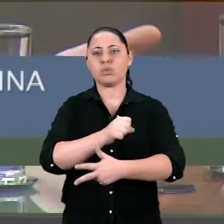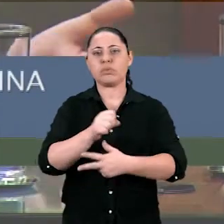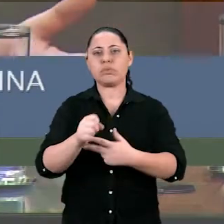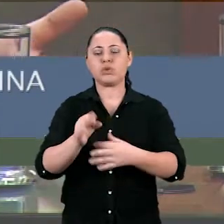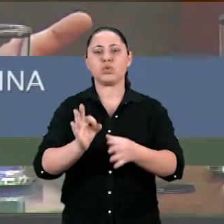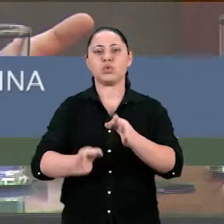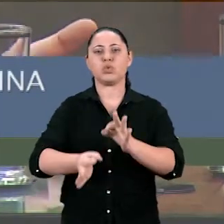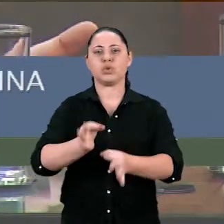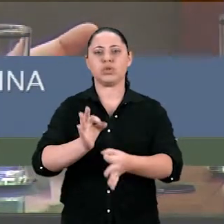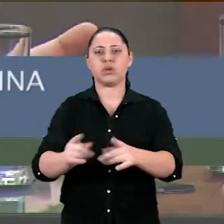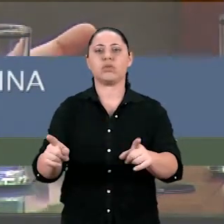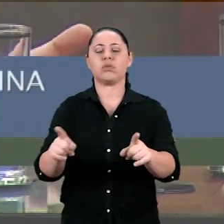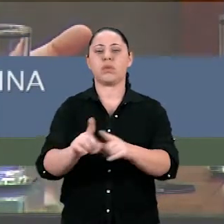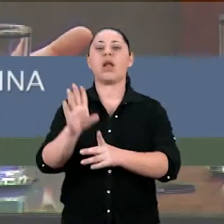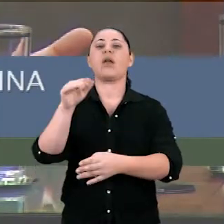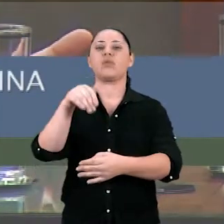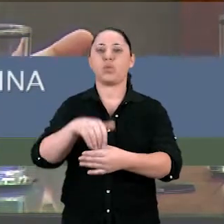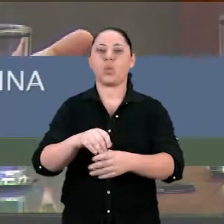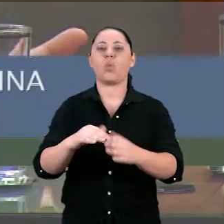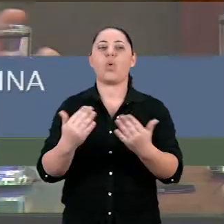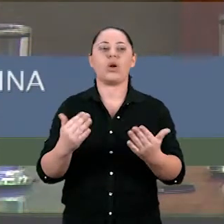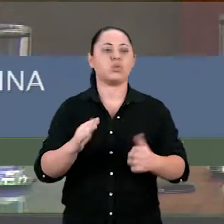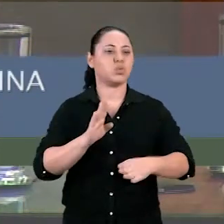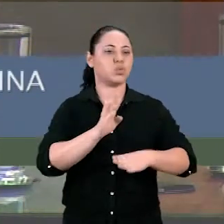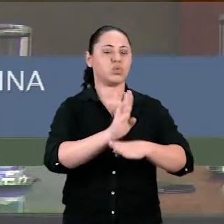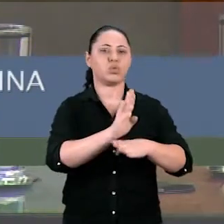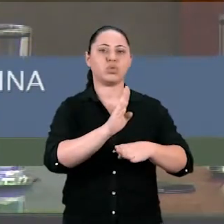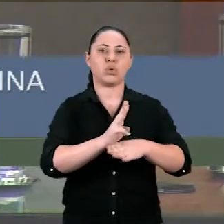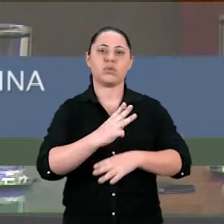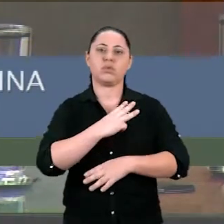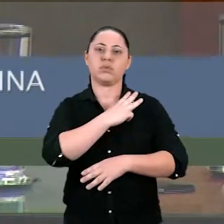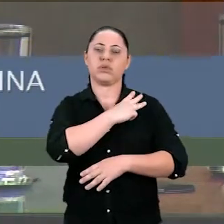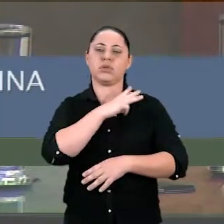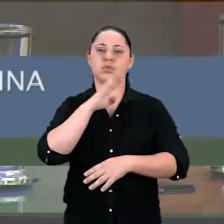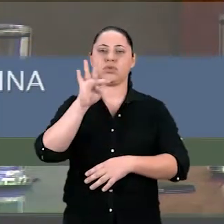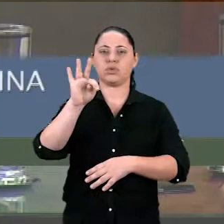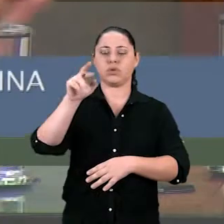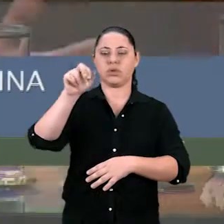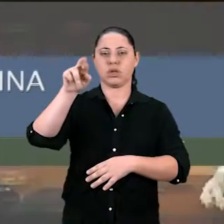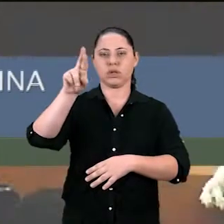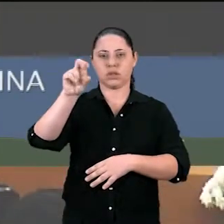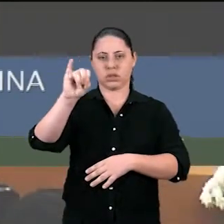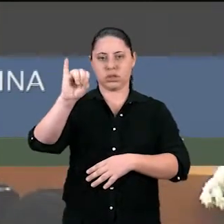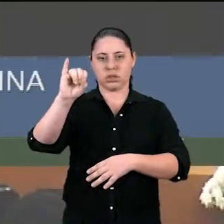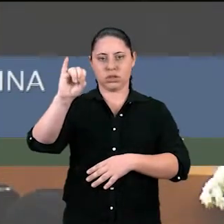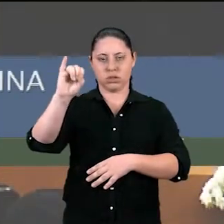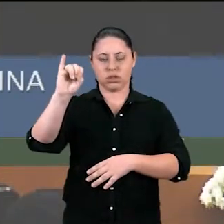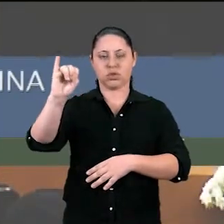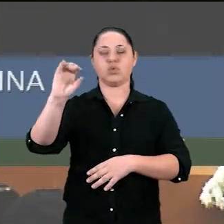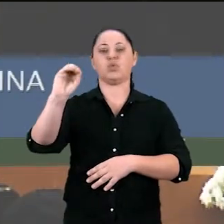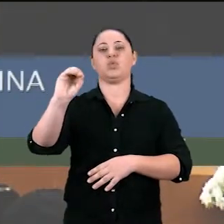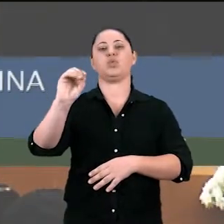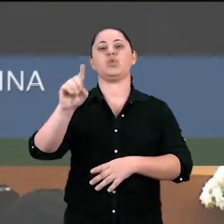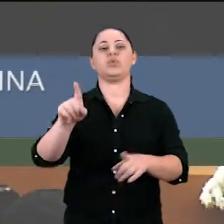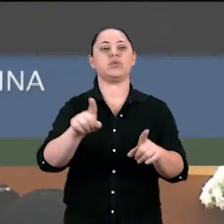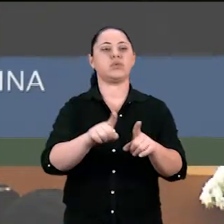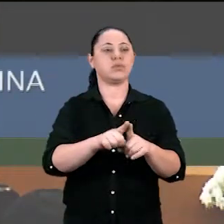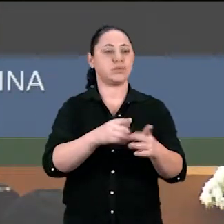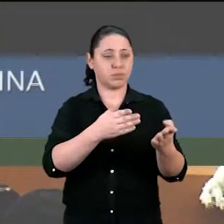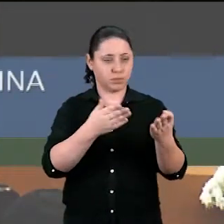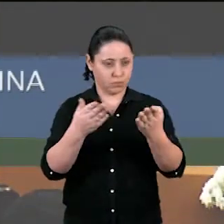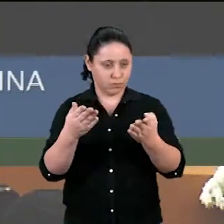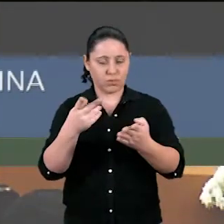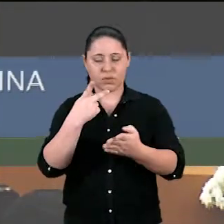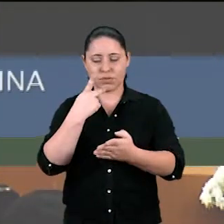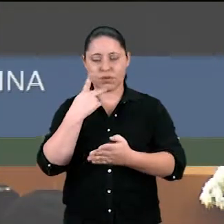especialmente também no eleitoral, quando auxiliou o ministro Tarcísio e o ministro Toffoli. Com a palavra, o nosso querido